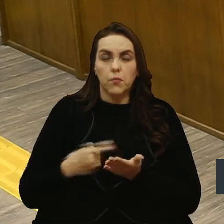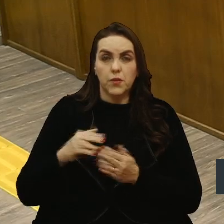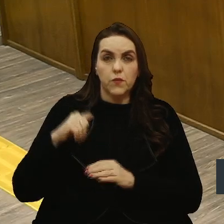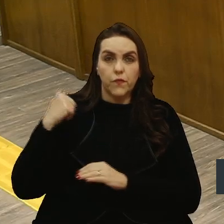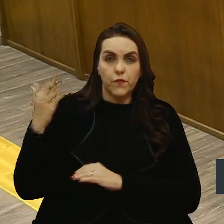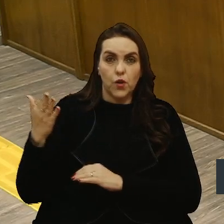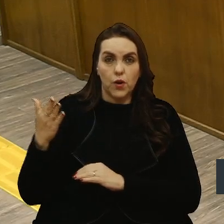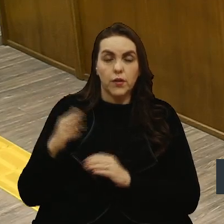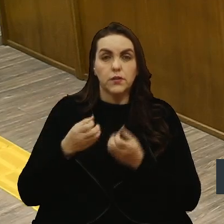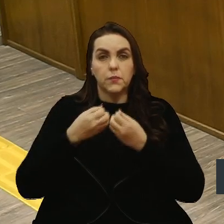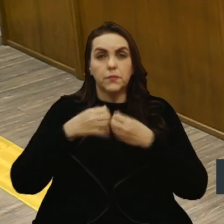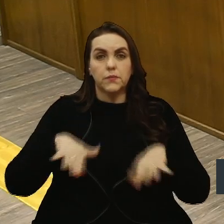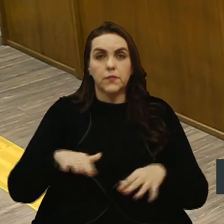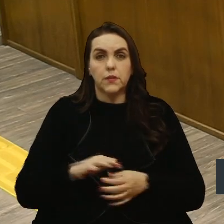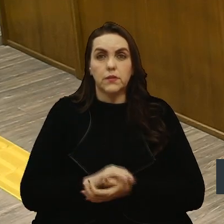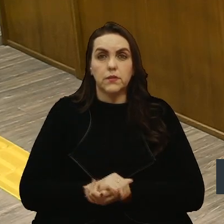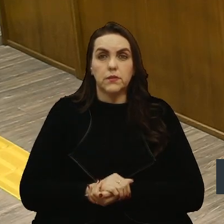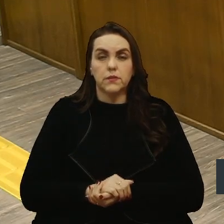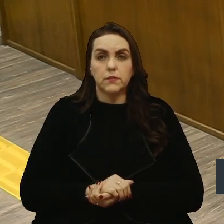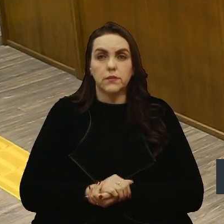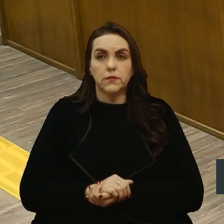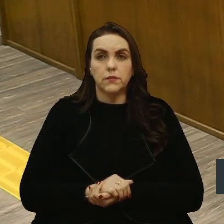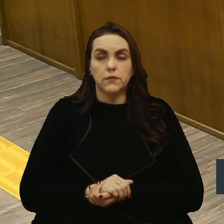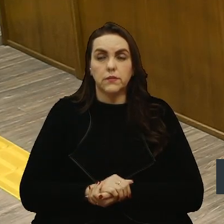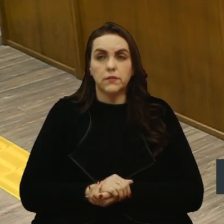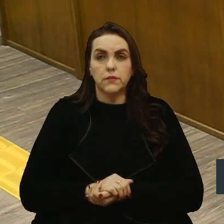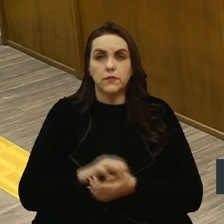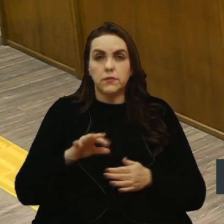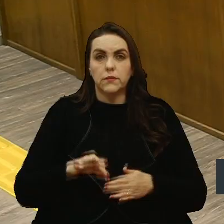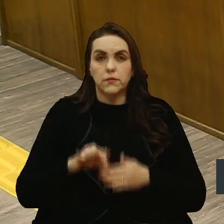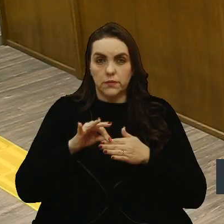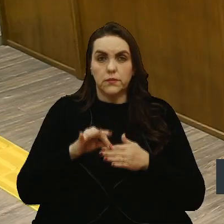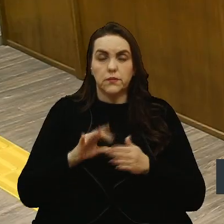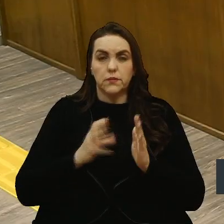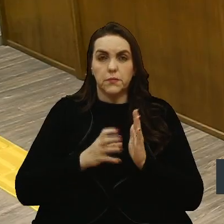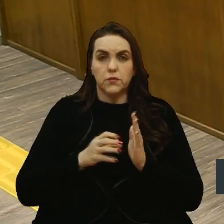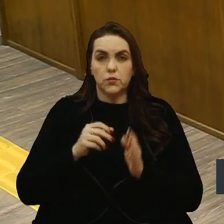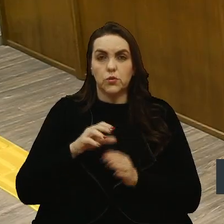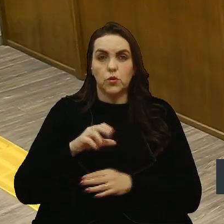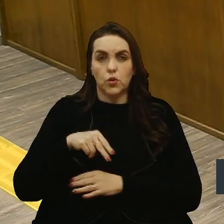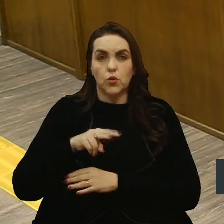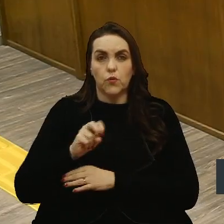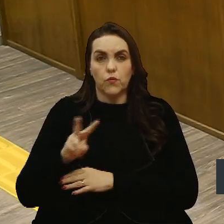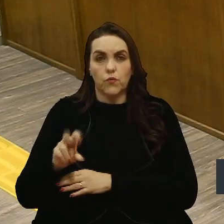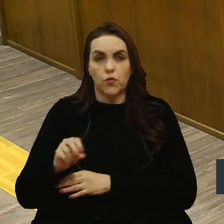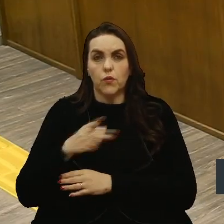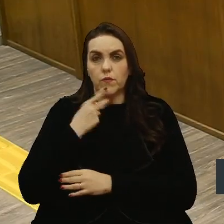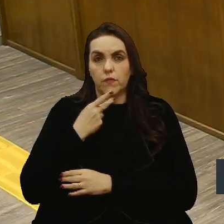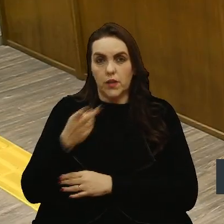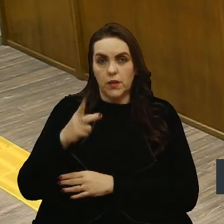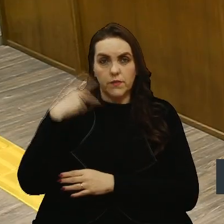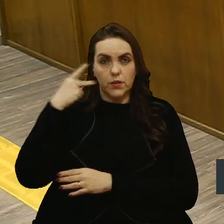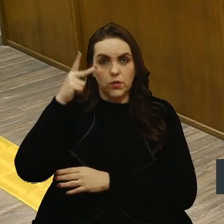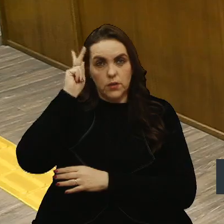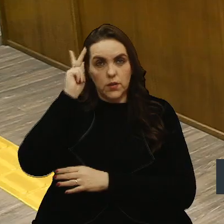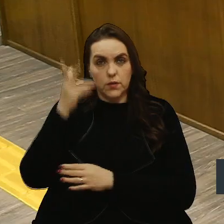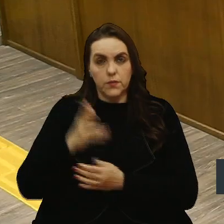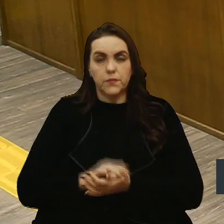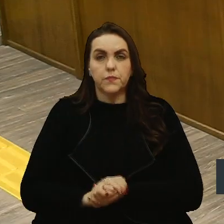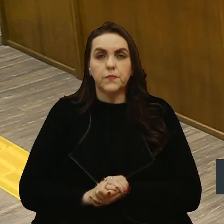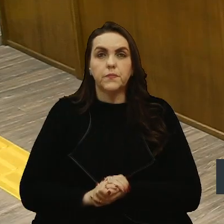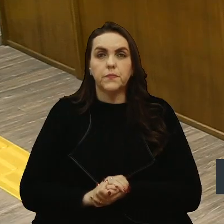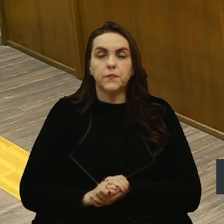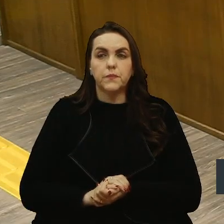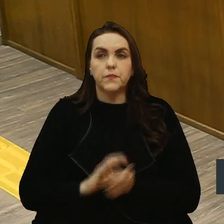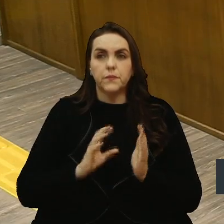externos, então fica prejudicado. Declaração de líder para o Novo. Quem vai falar é o vereador Iago. Declaração de líder do